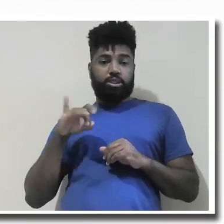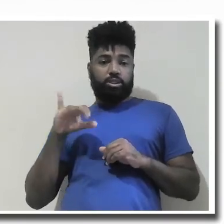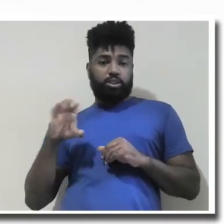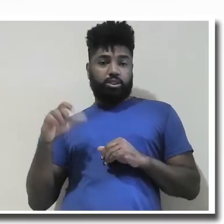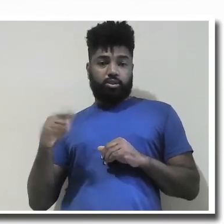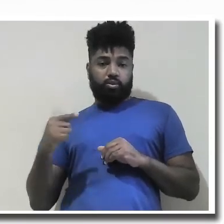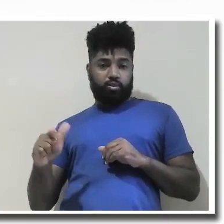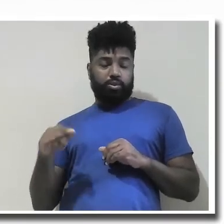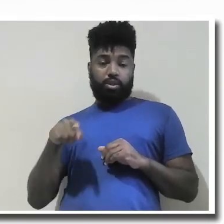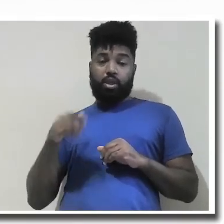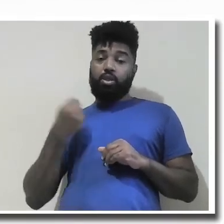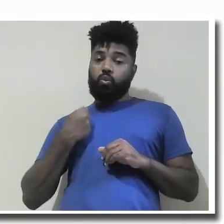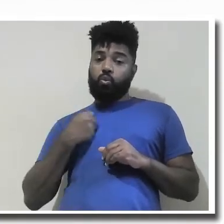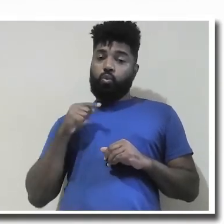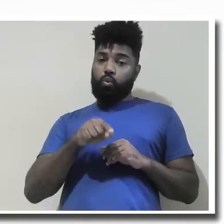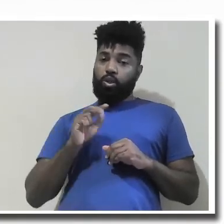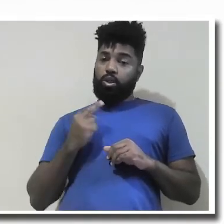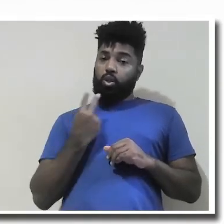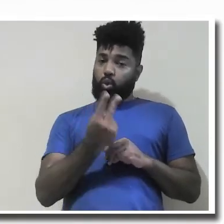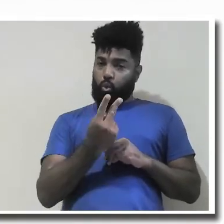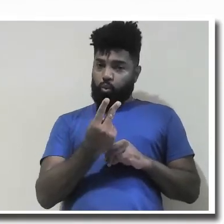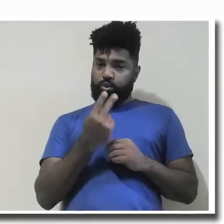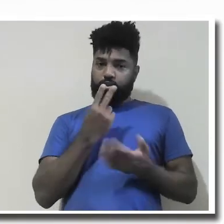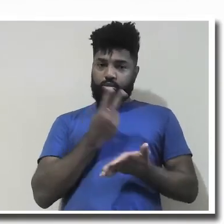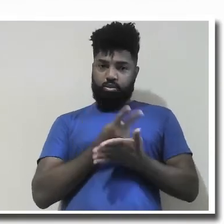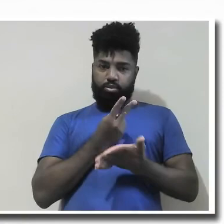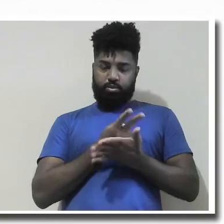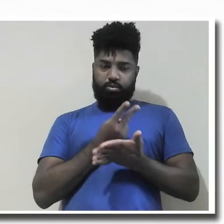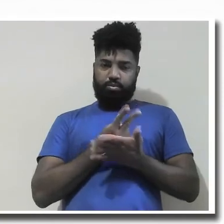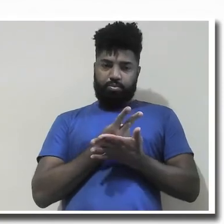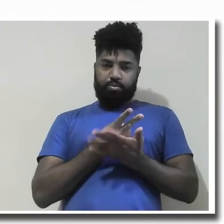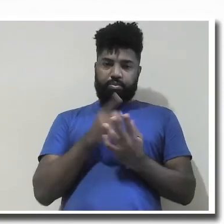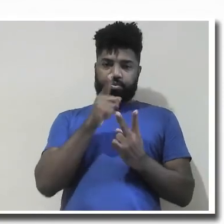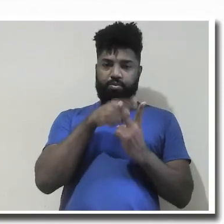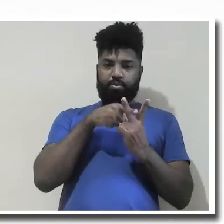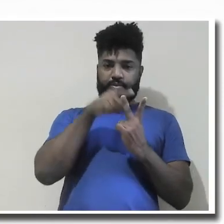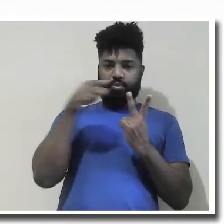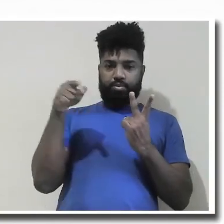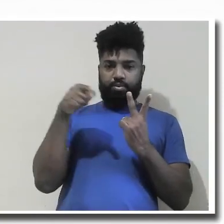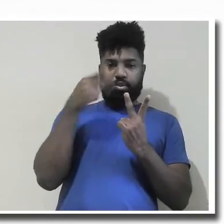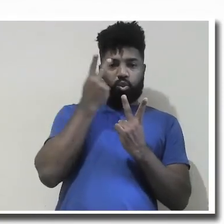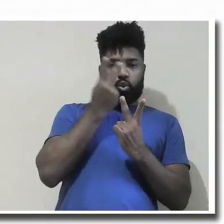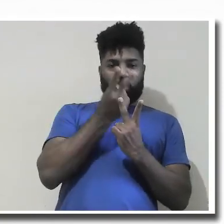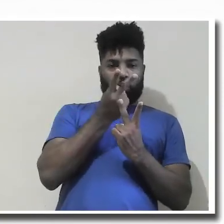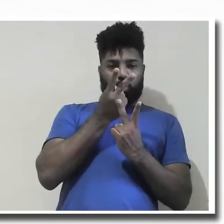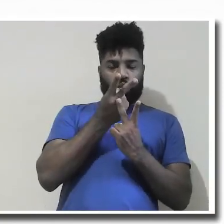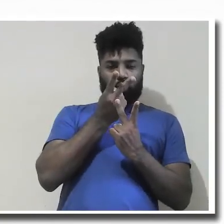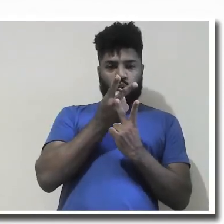equivale a índice 2. Ok? Então, raiz quadrada. Então, a